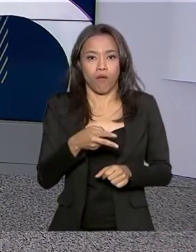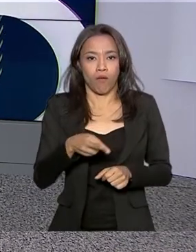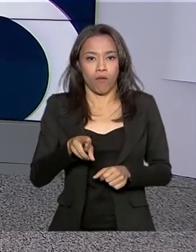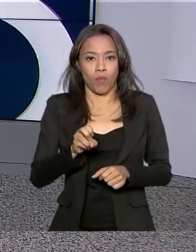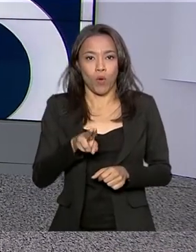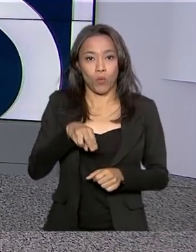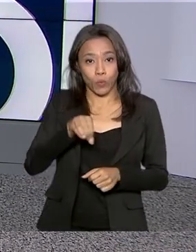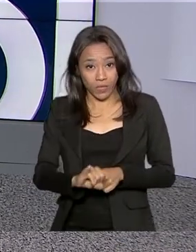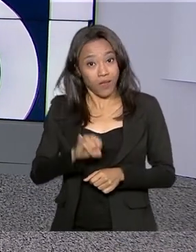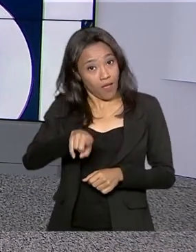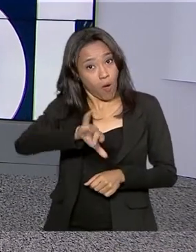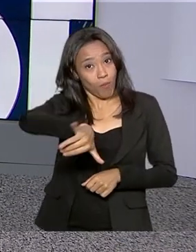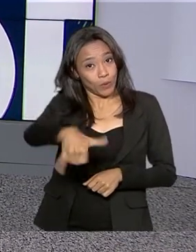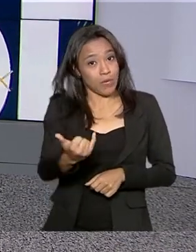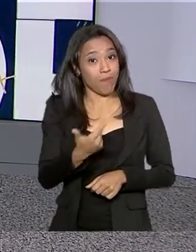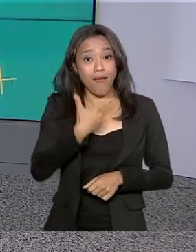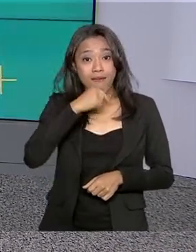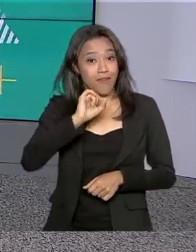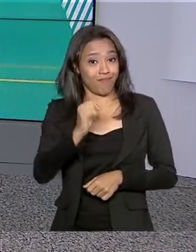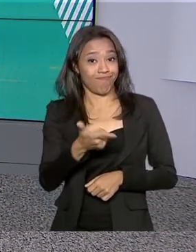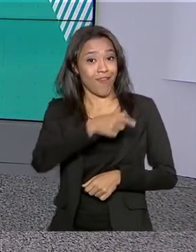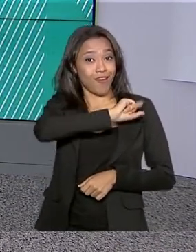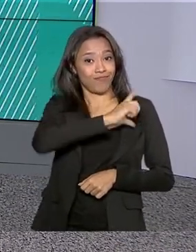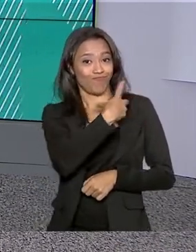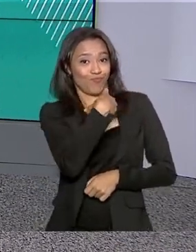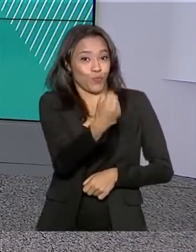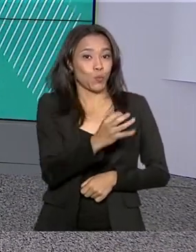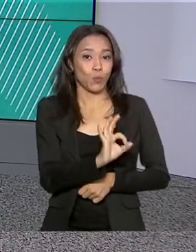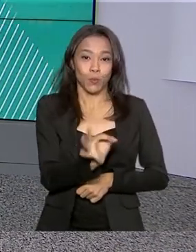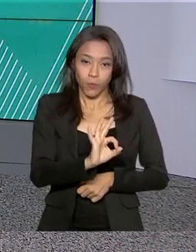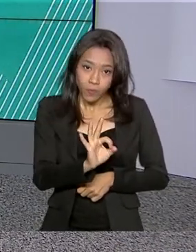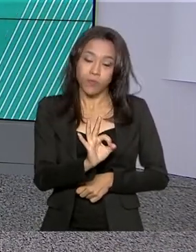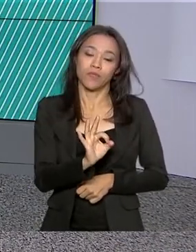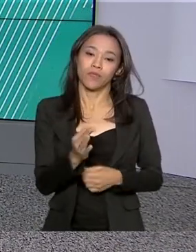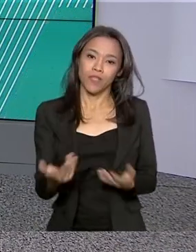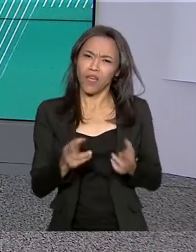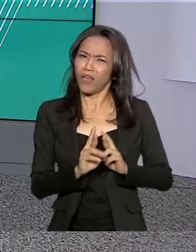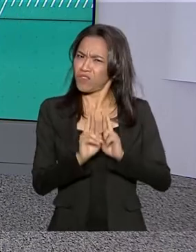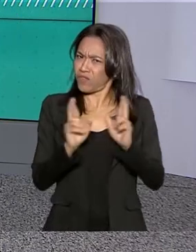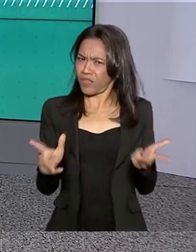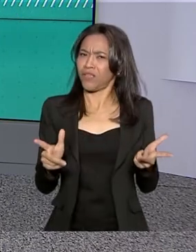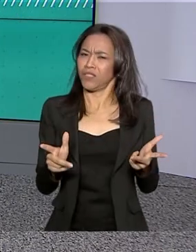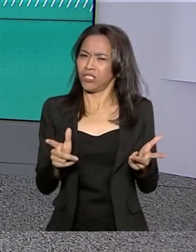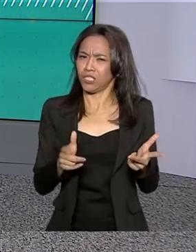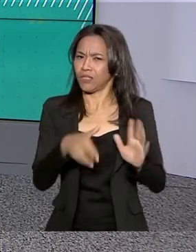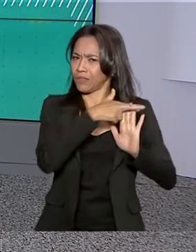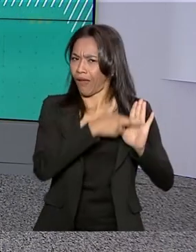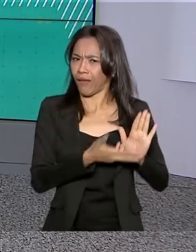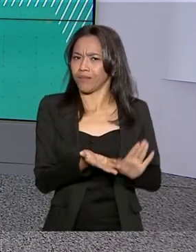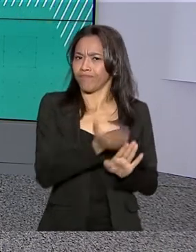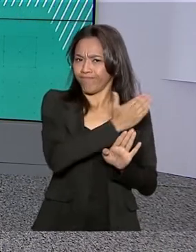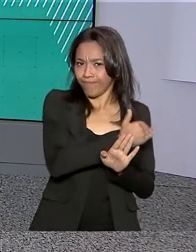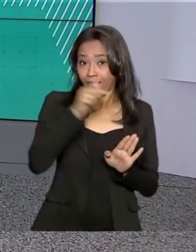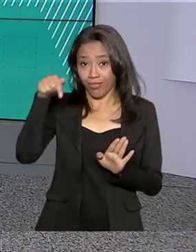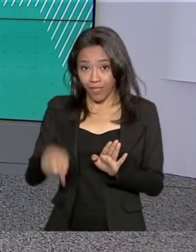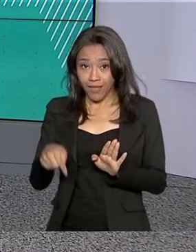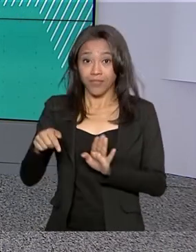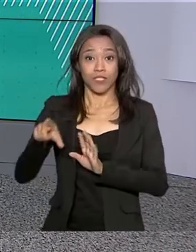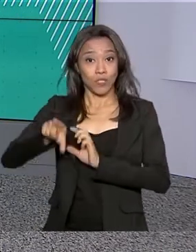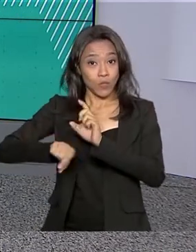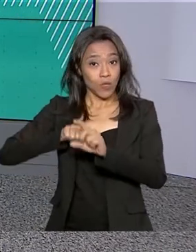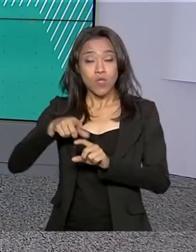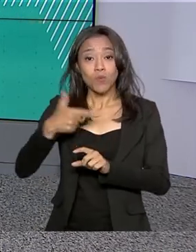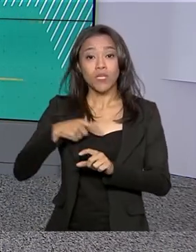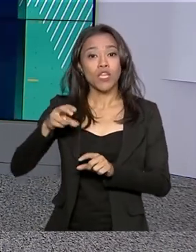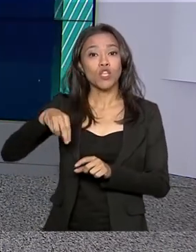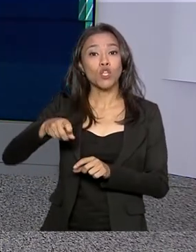É mais uma chance para quem não foi selecionado nas chamadas anteriores. Diferente do processo regular, nesta etapa não há nota